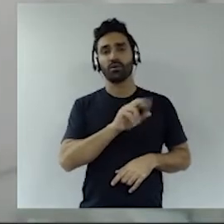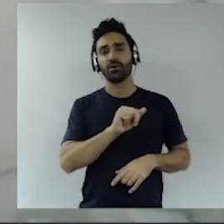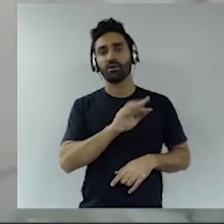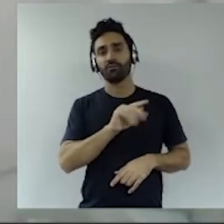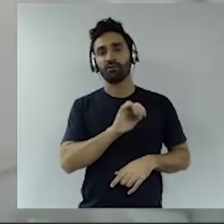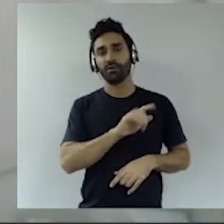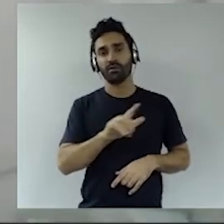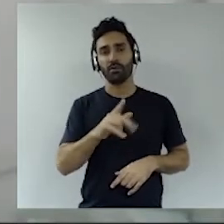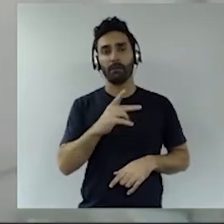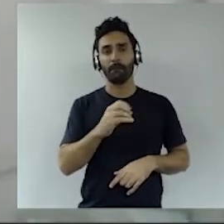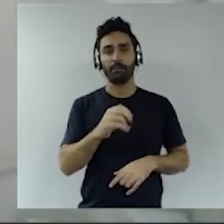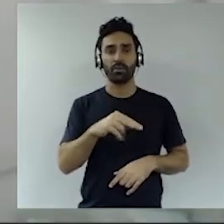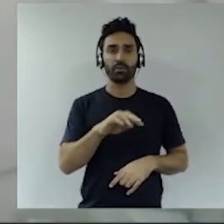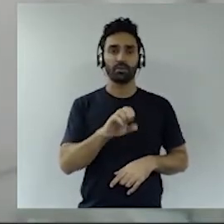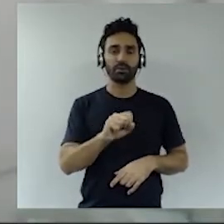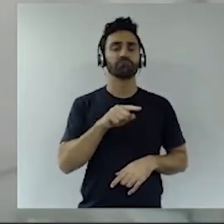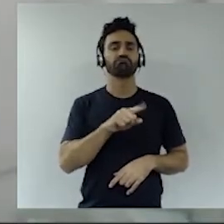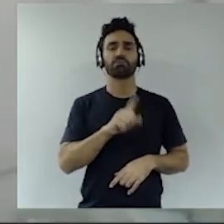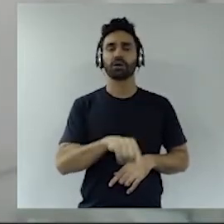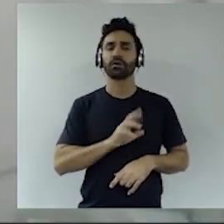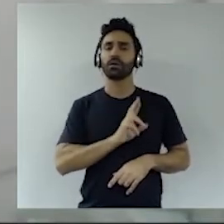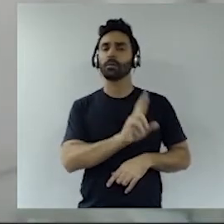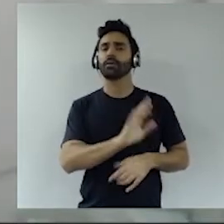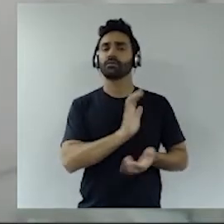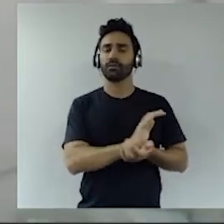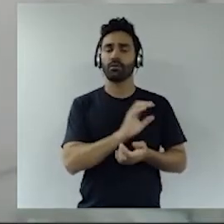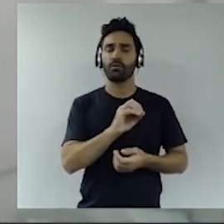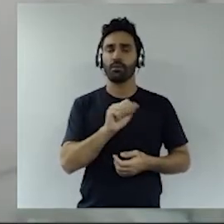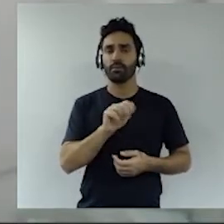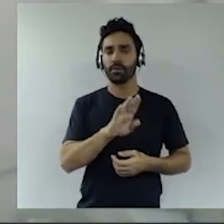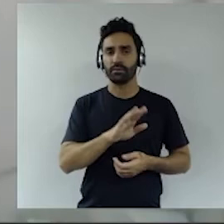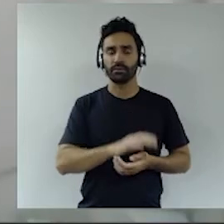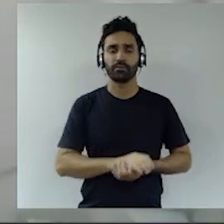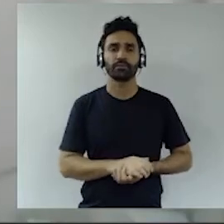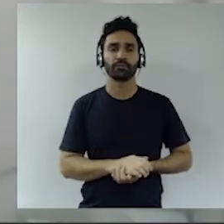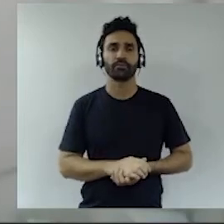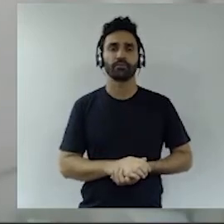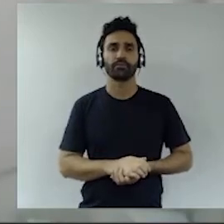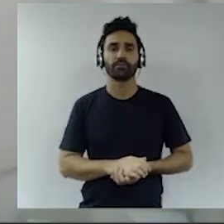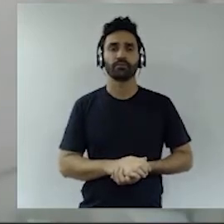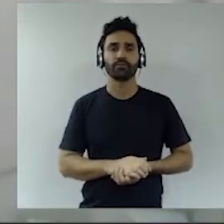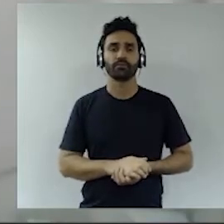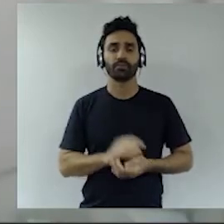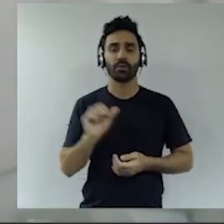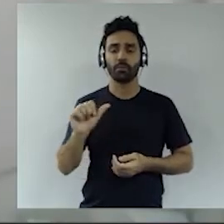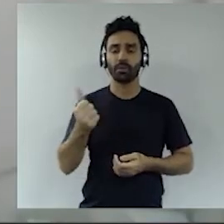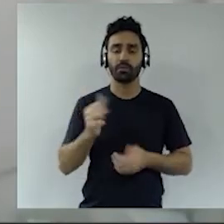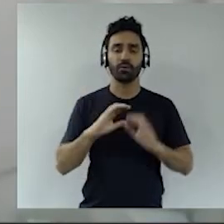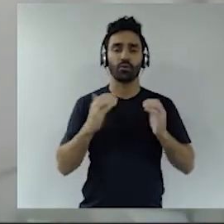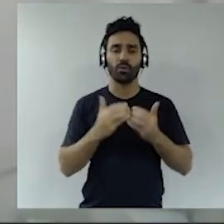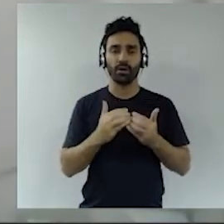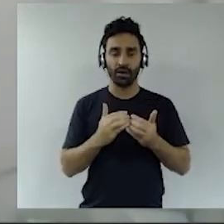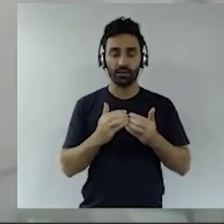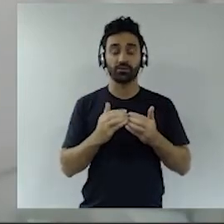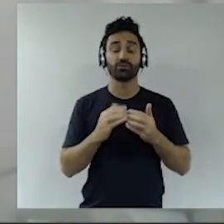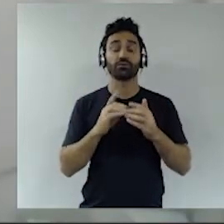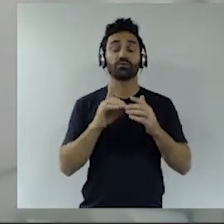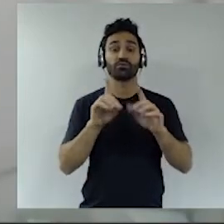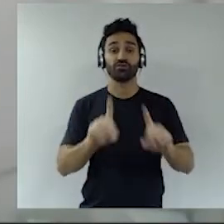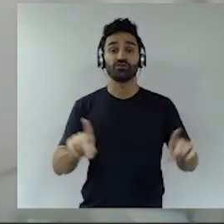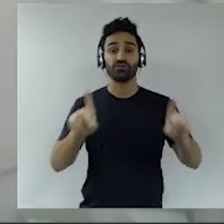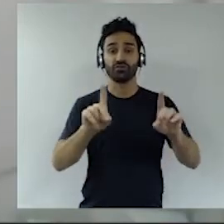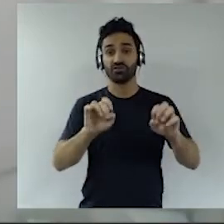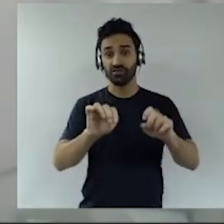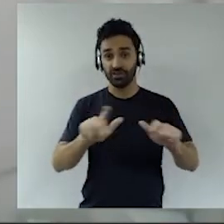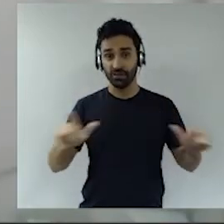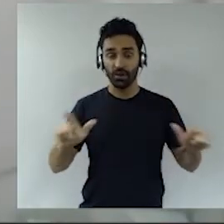Miranda, que aqui representa a Ordem dos Advogados nesse primeiro Congresso Digital Covid-19,